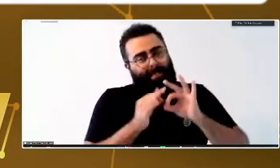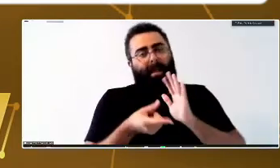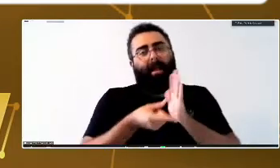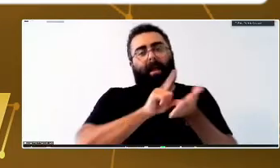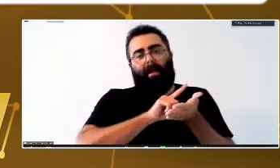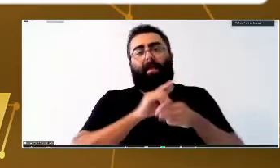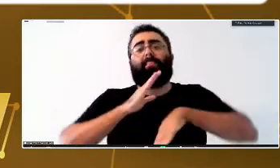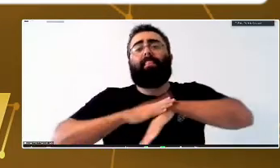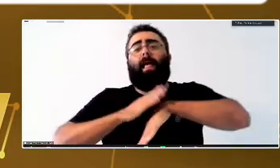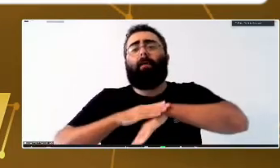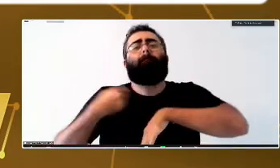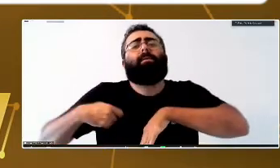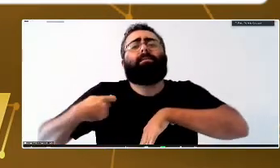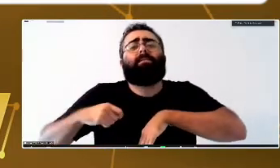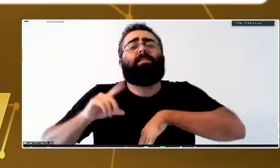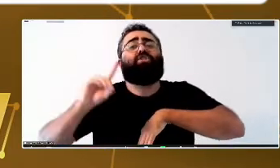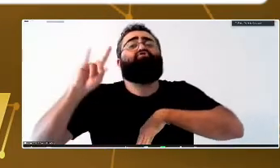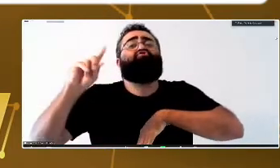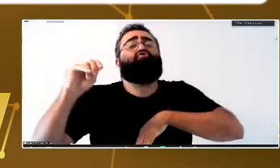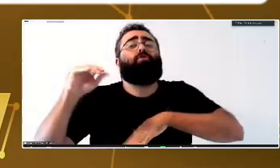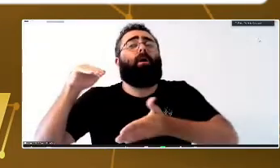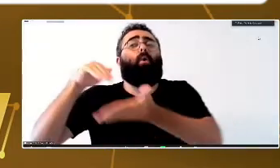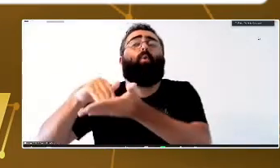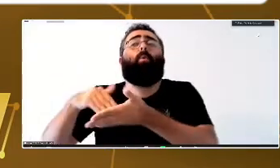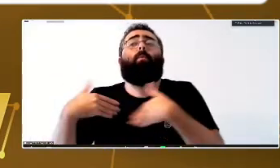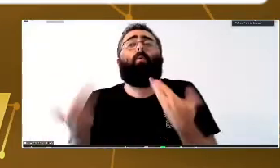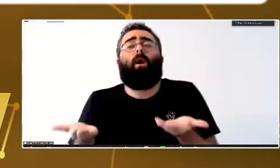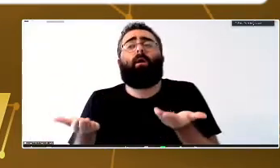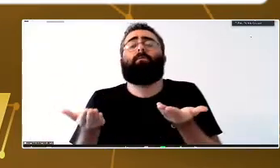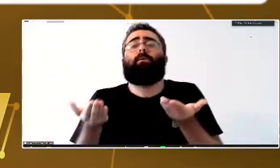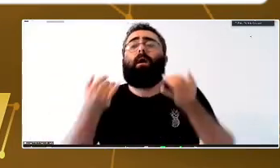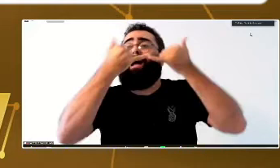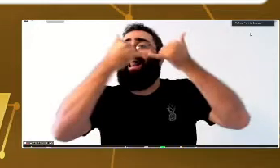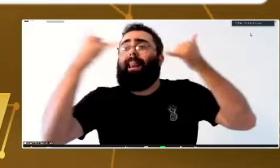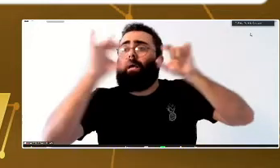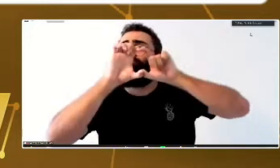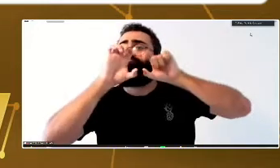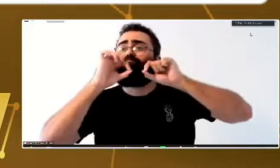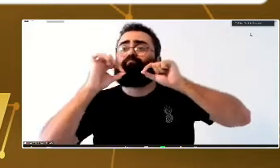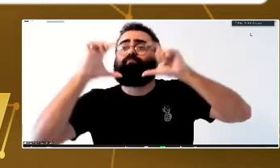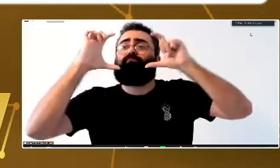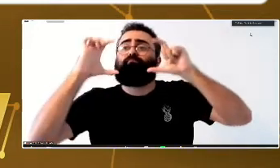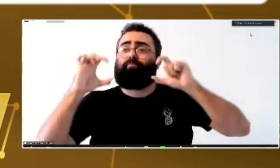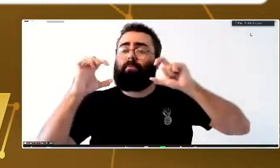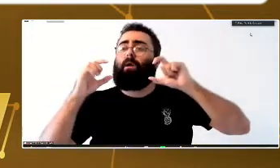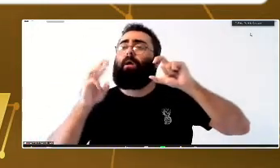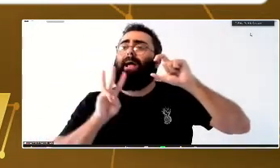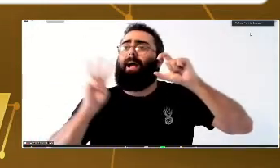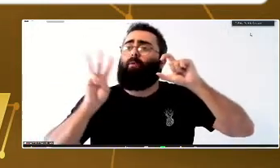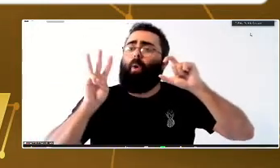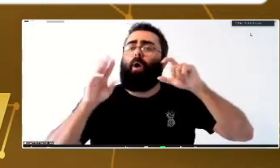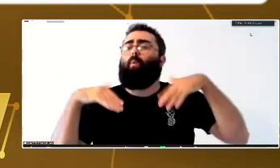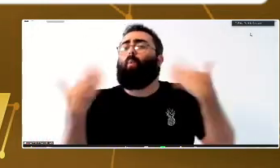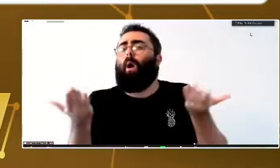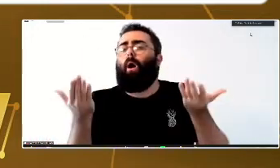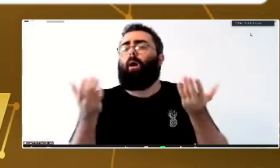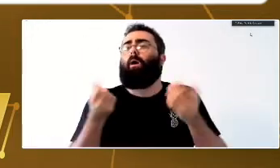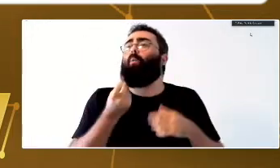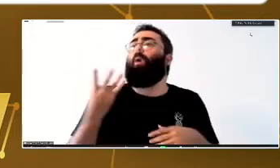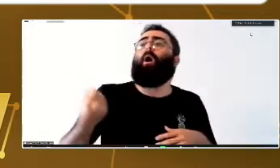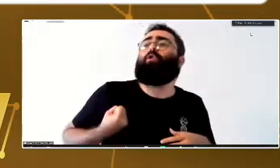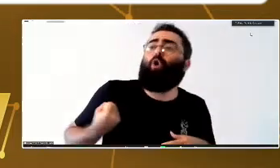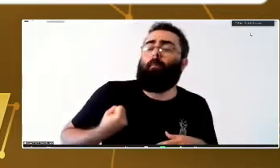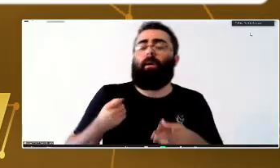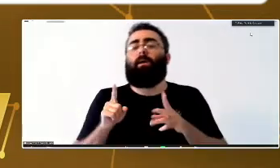tempo, para que ano, qual a tensão das linhas, qual as subestações que estão previstas e outras obras,